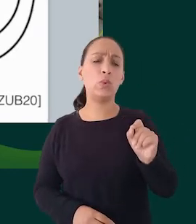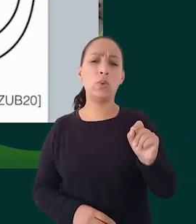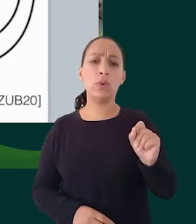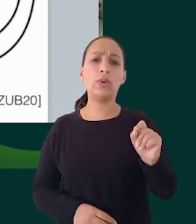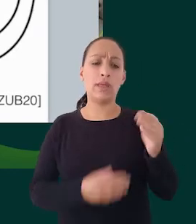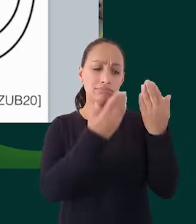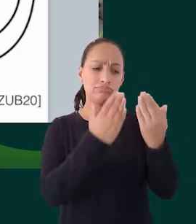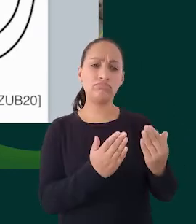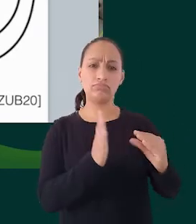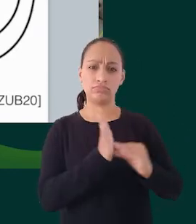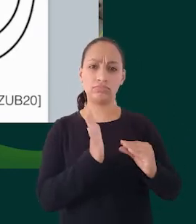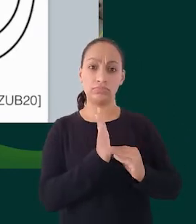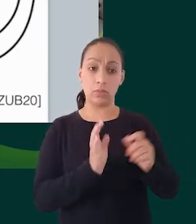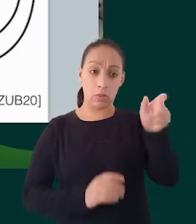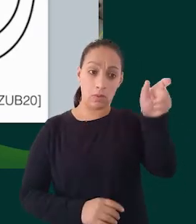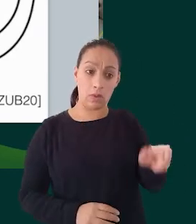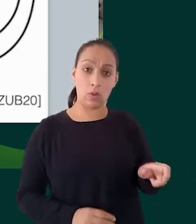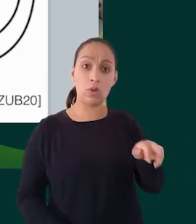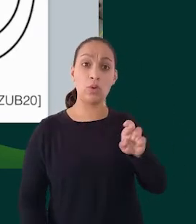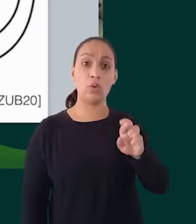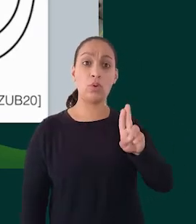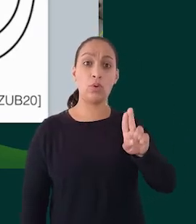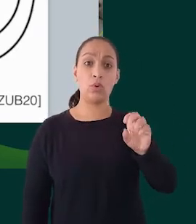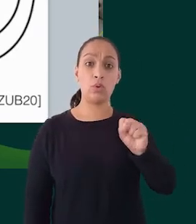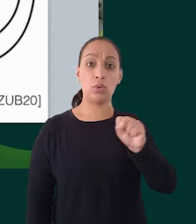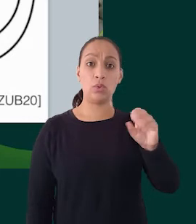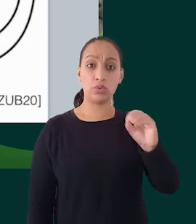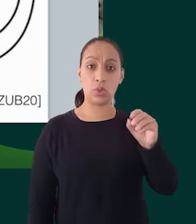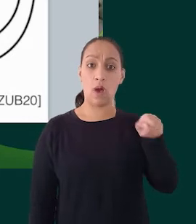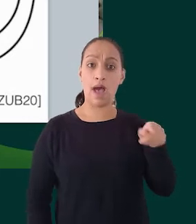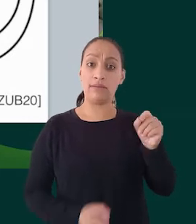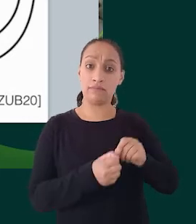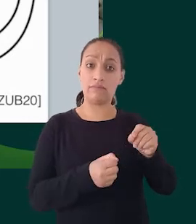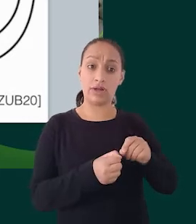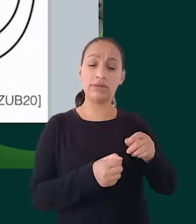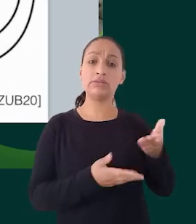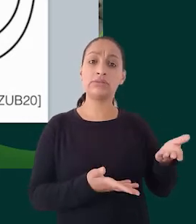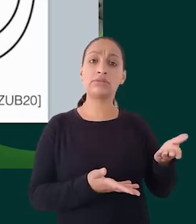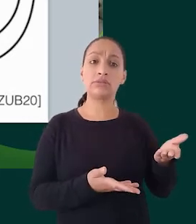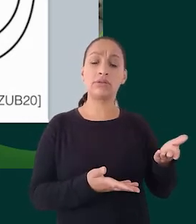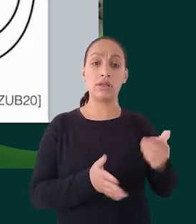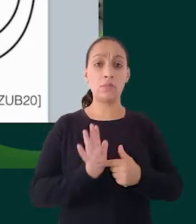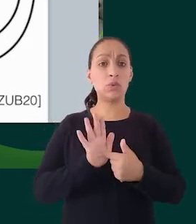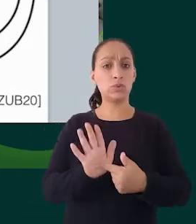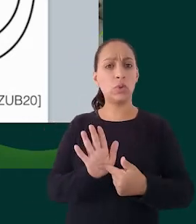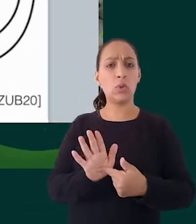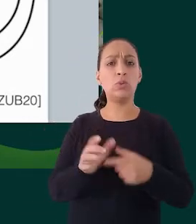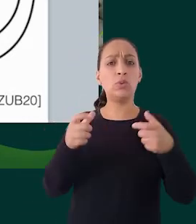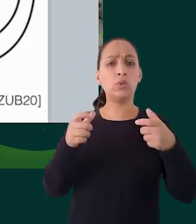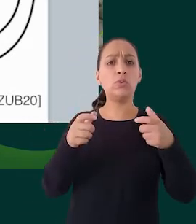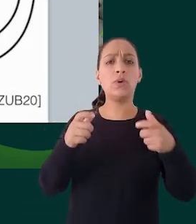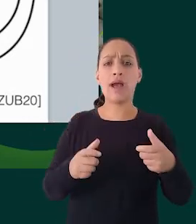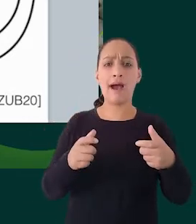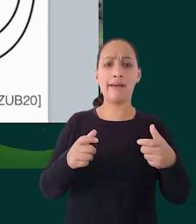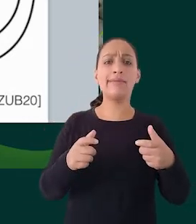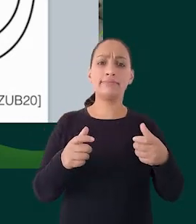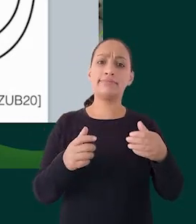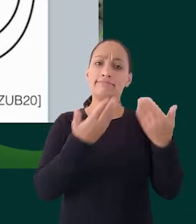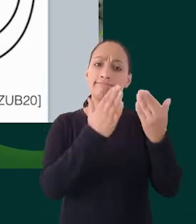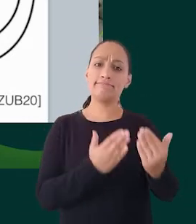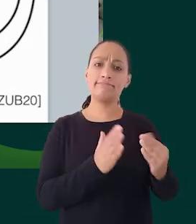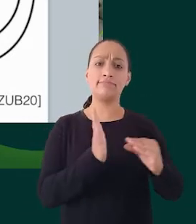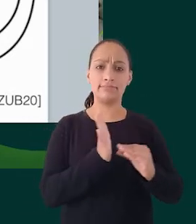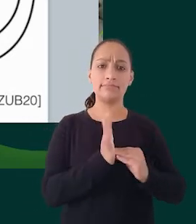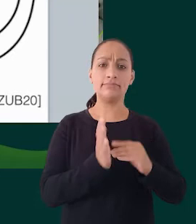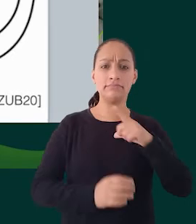onde ele coloca bem onde está machine learning, tá? A gente tem inteligência artificial, que é algo macro, algo maior, né?